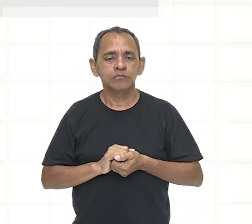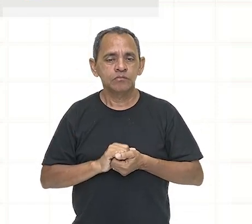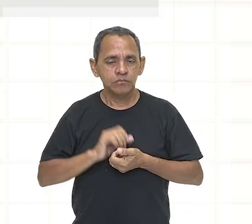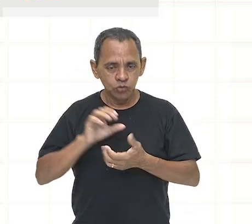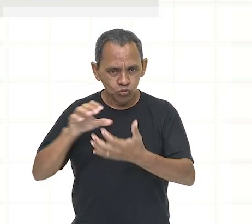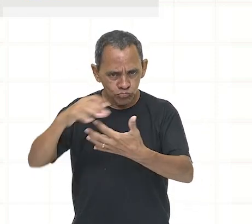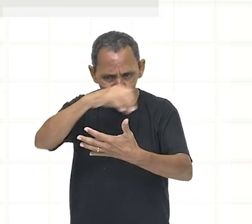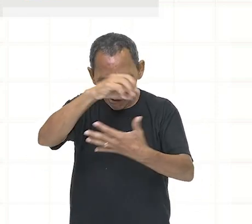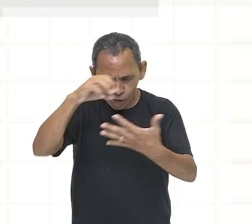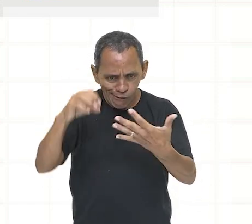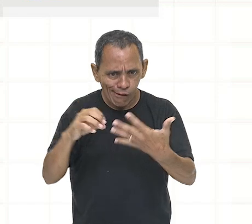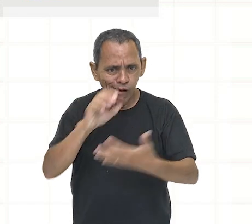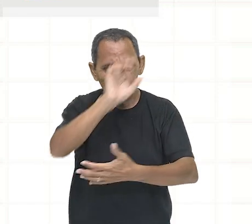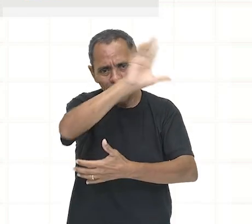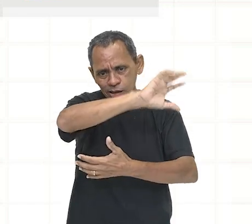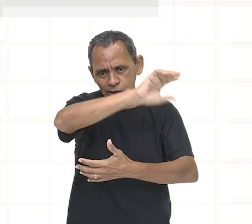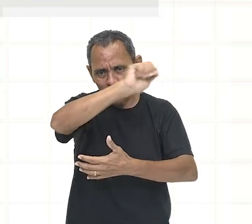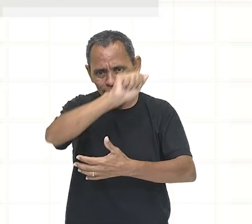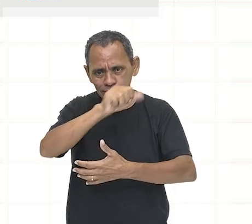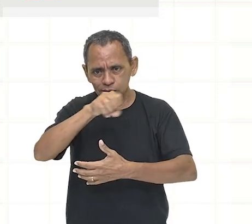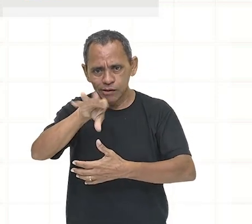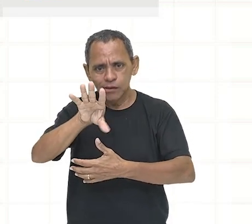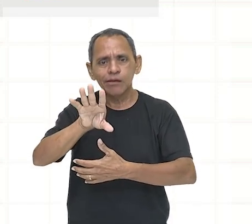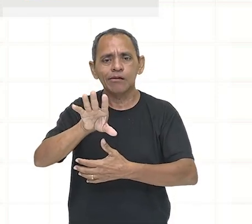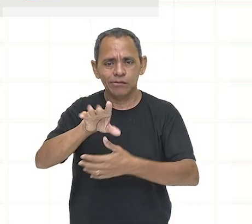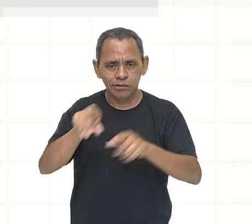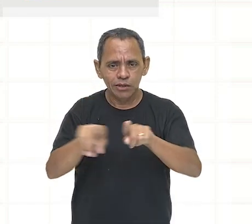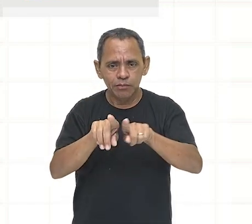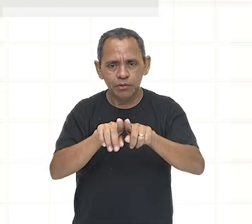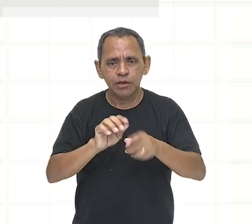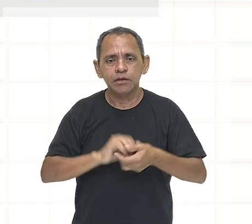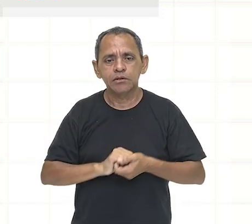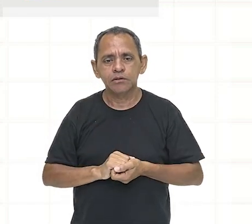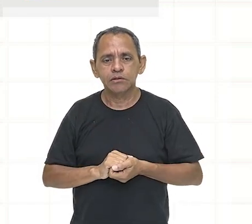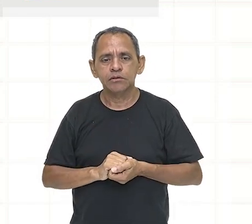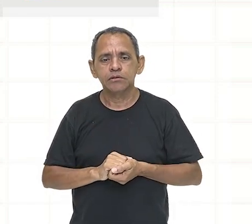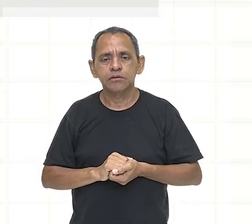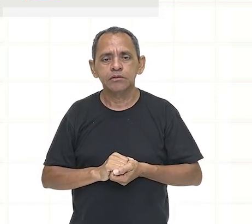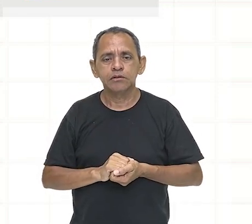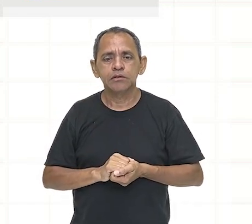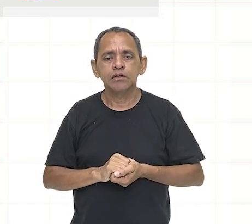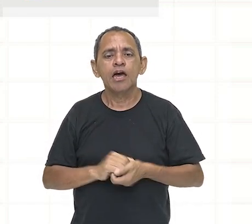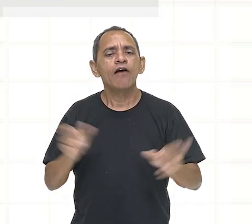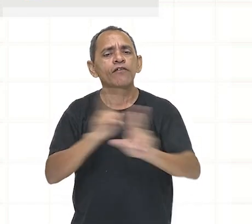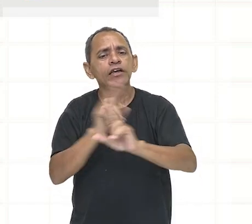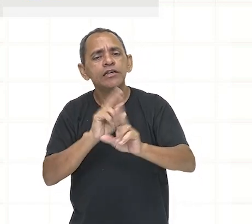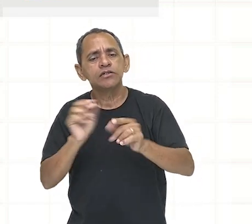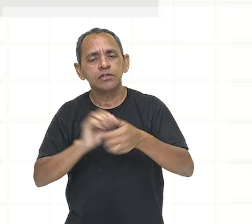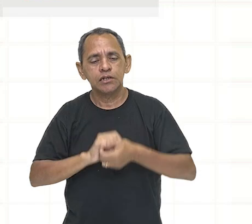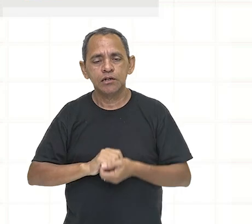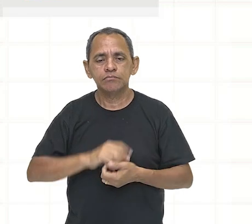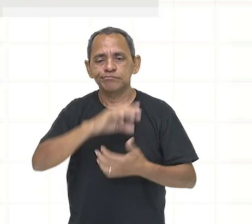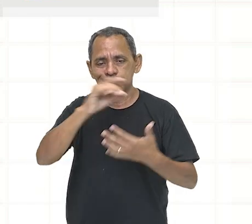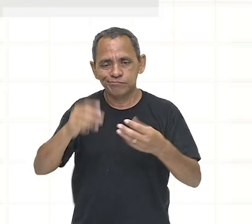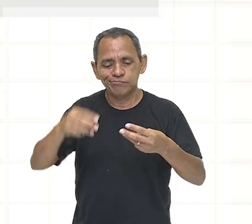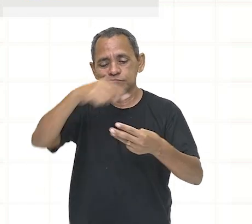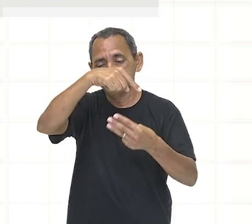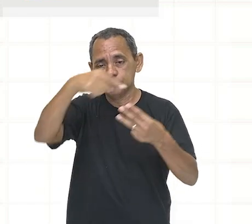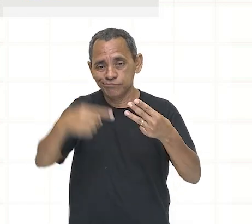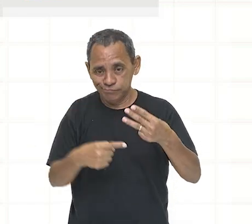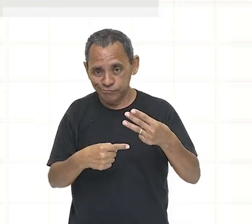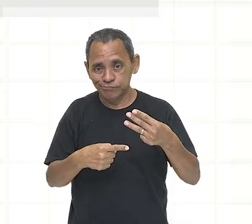vejam só também outro dado importante que se refere muito às atividades econômicas, especialmente dos setores secundário e